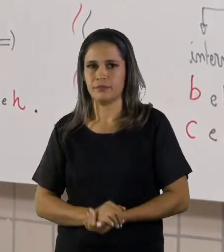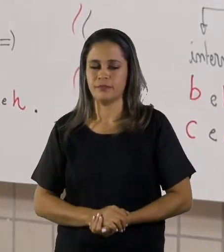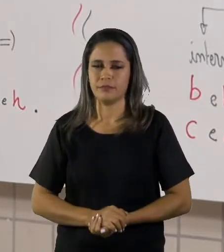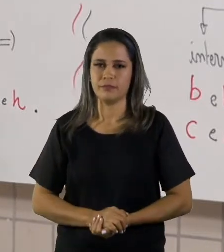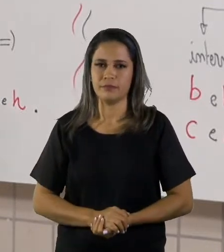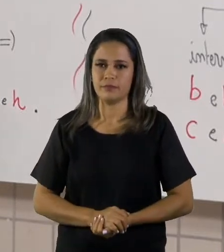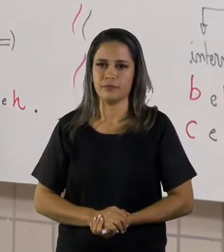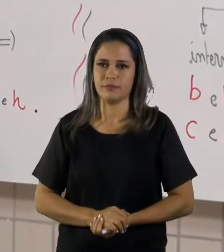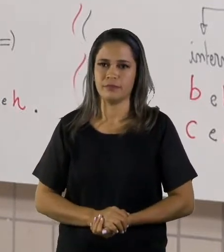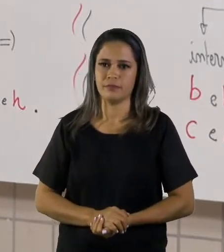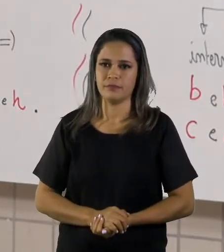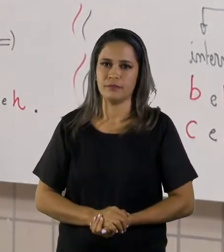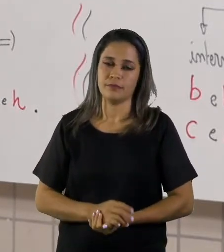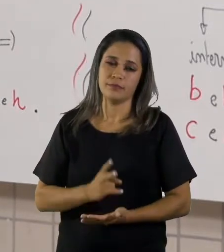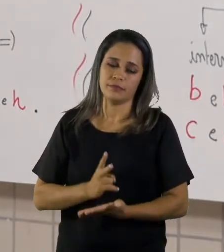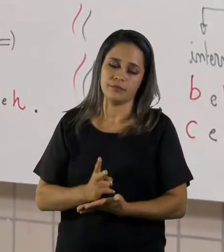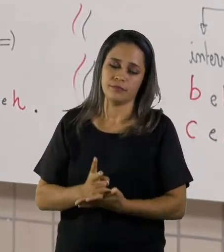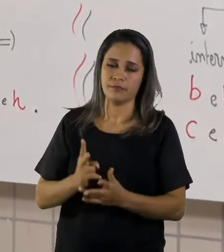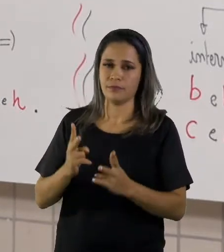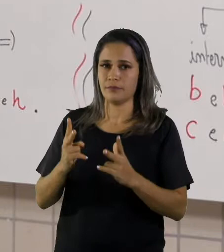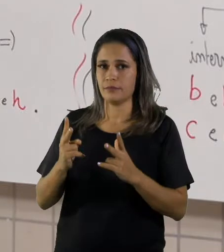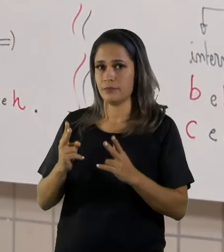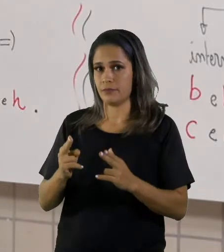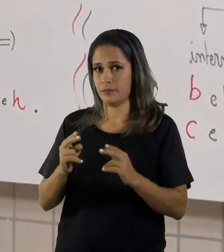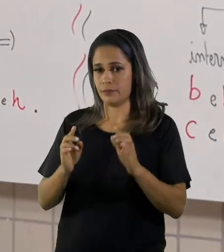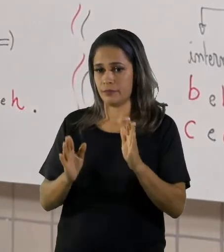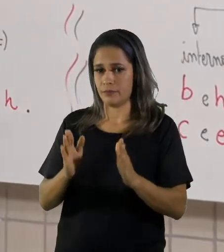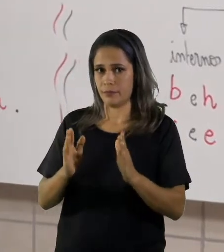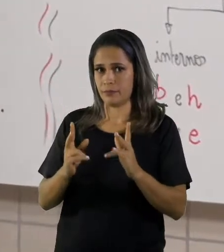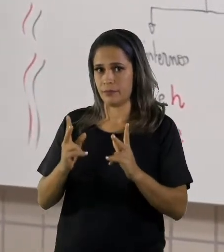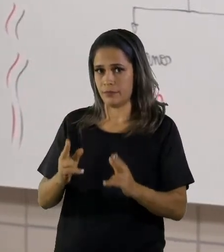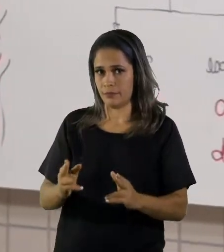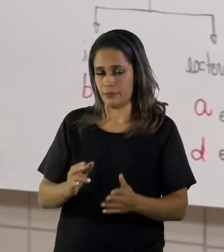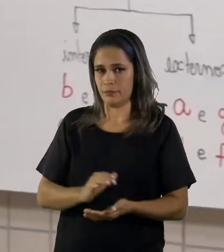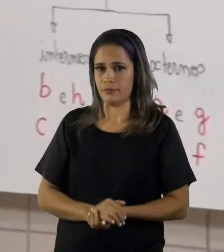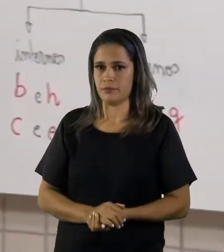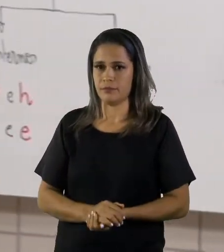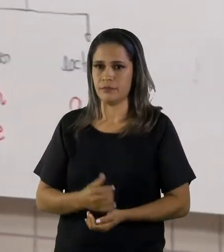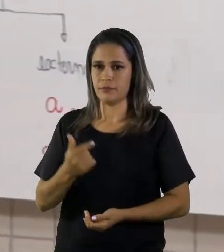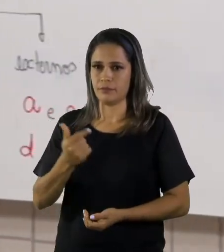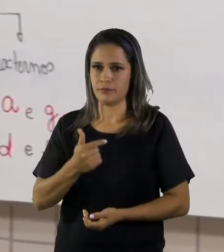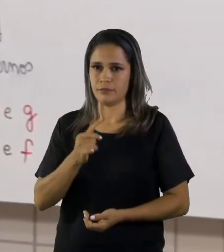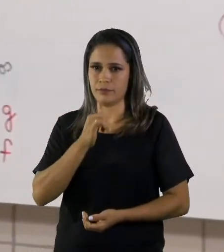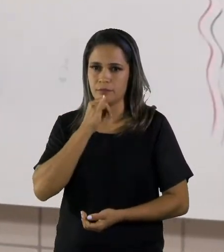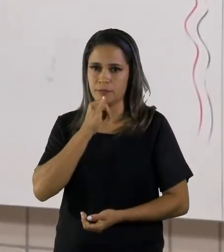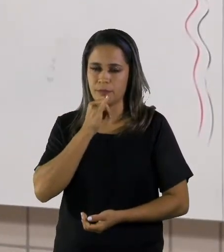correspondentes são iguais, possuem as mesmas medidas. Vamos para um segundo exemplo?